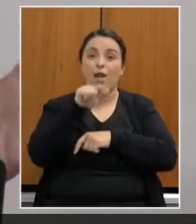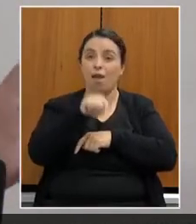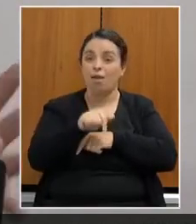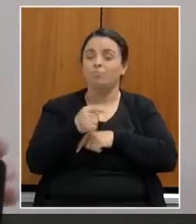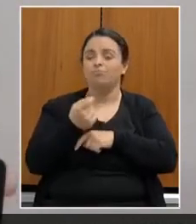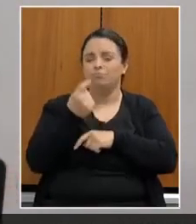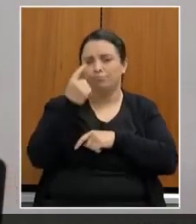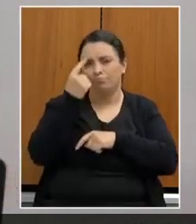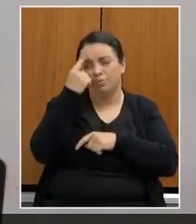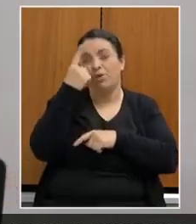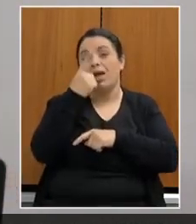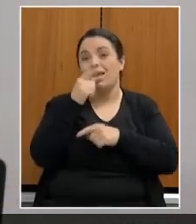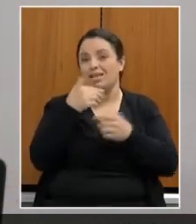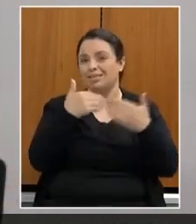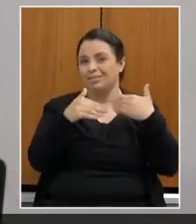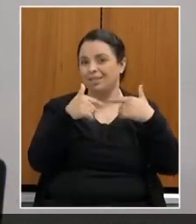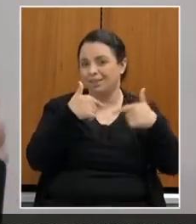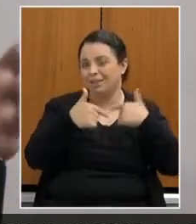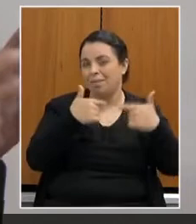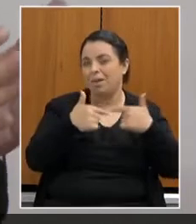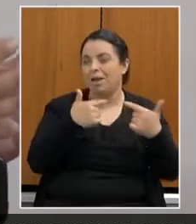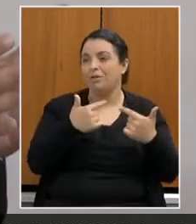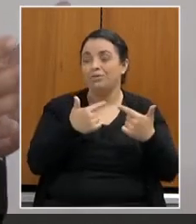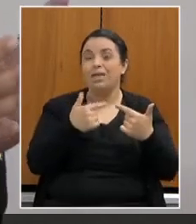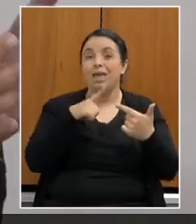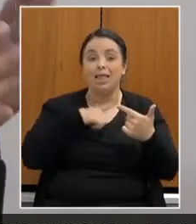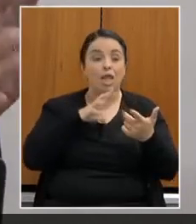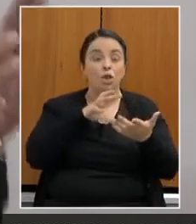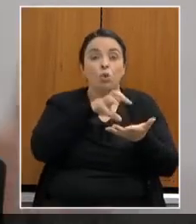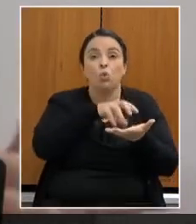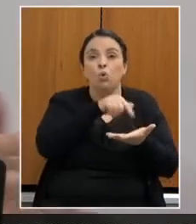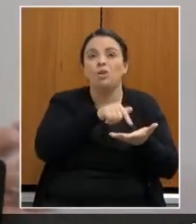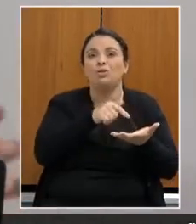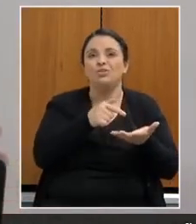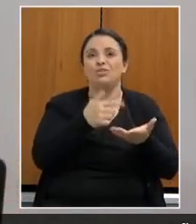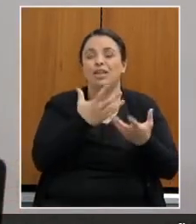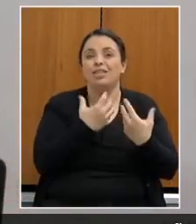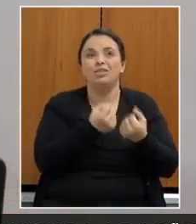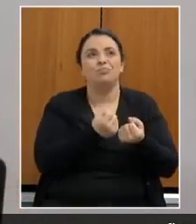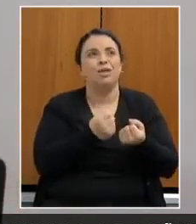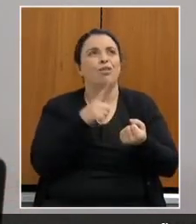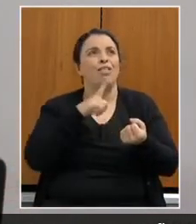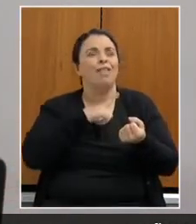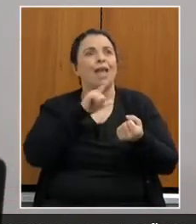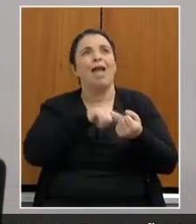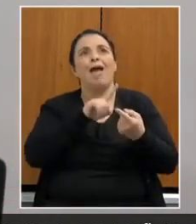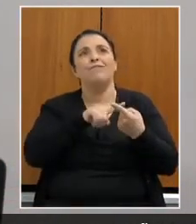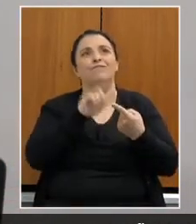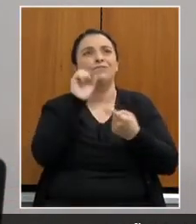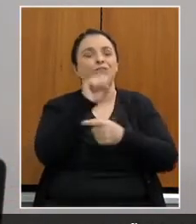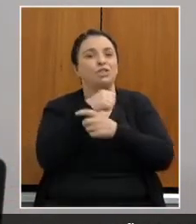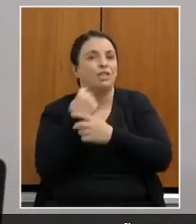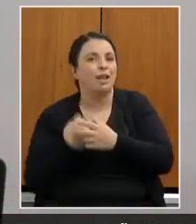núcleos de atendimento. As pessoas têm um atendimento fisioterápico, têm um atendimento